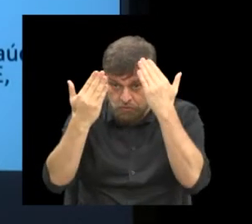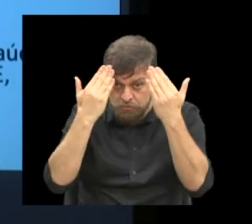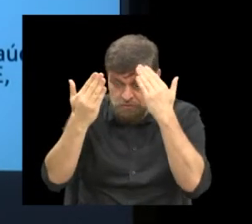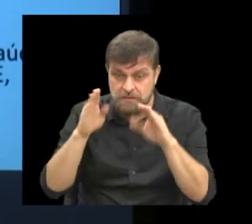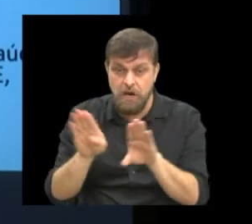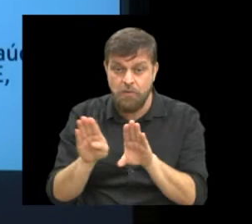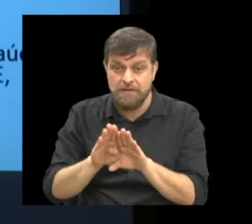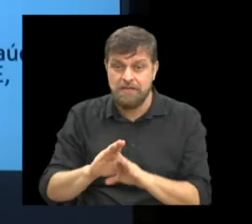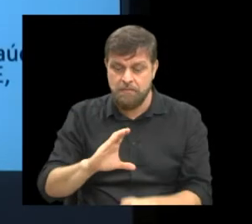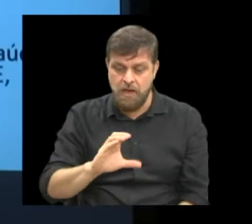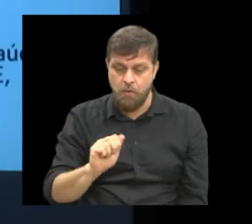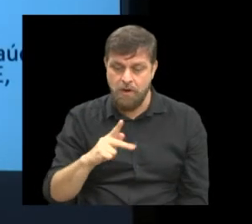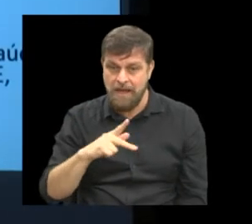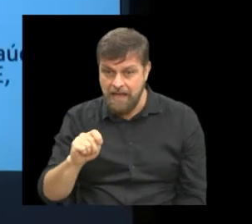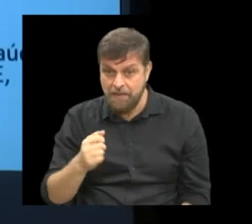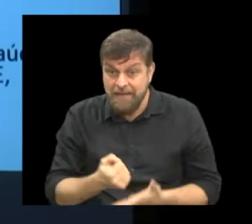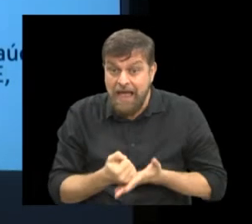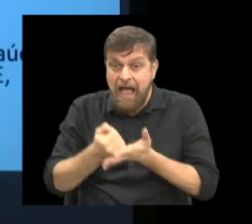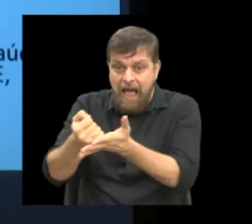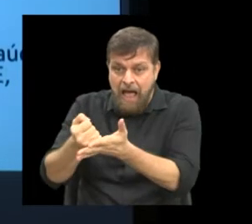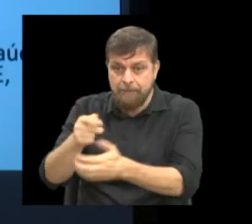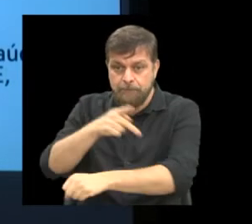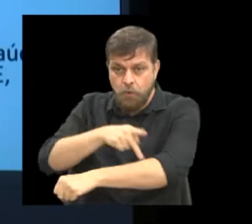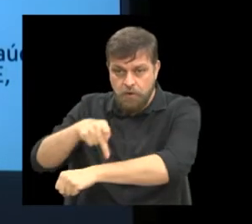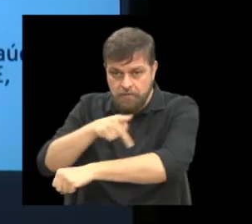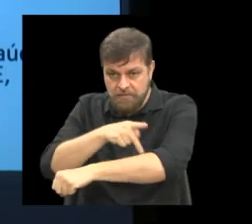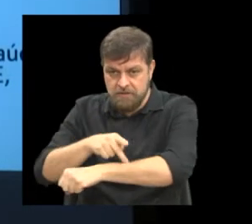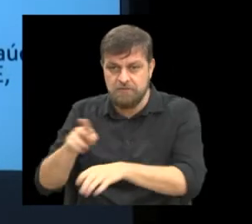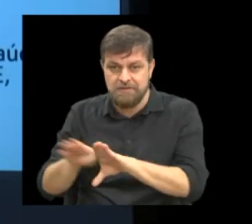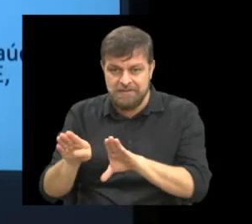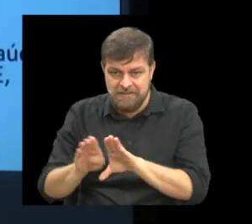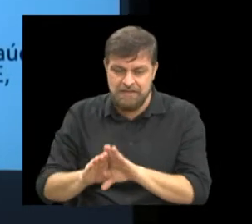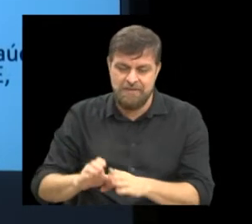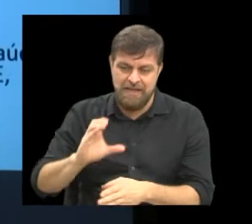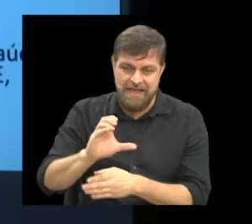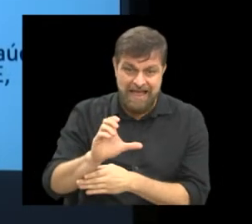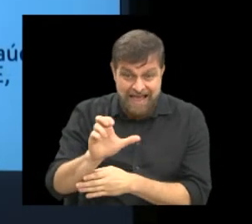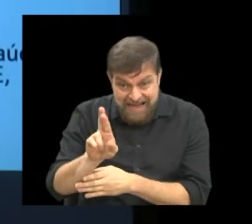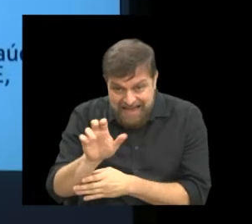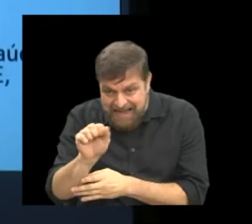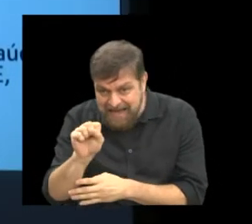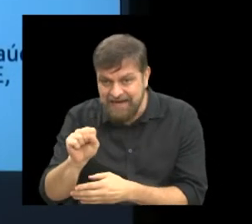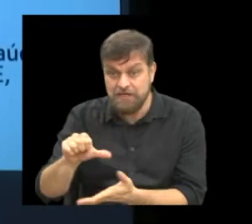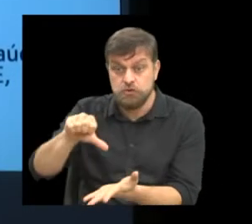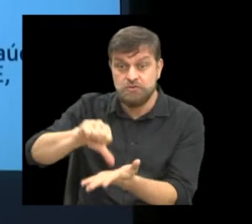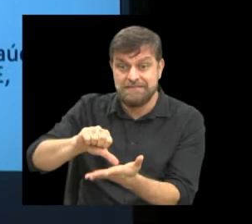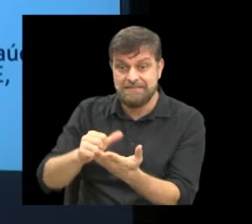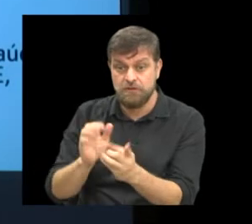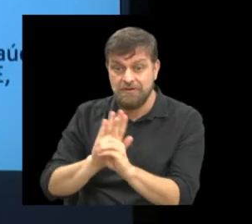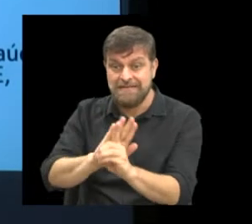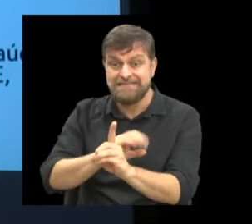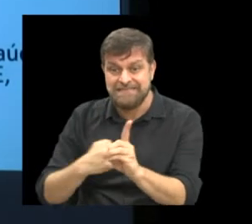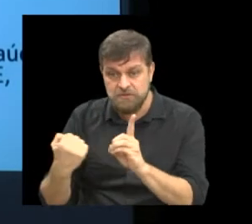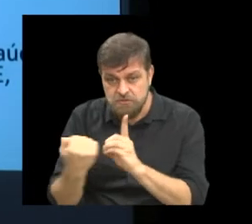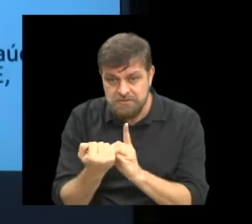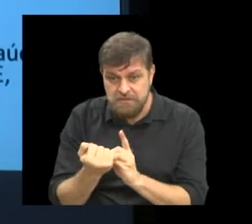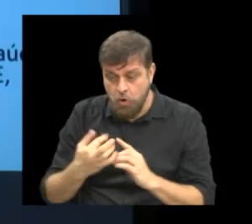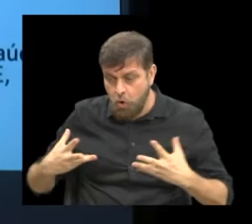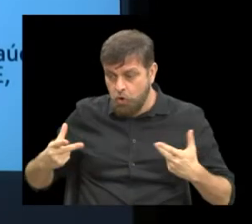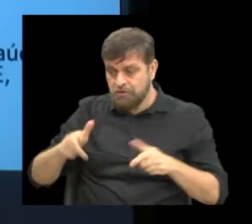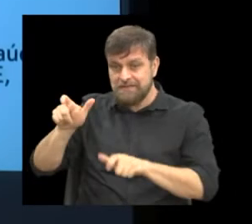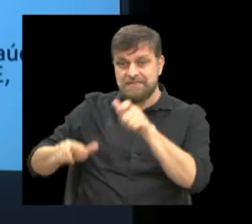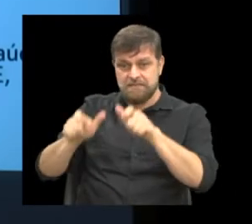de Apoio Pedagógico, os CRAS, os CREAS, as famílias e os cuidadores. Então, tudo que envolve